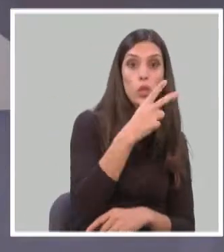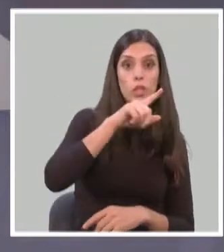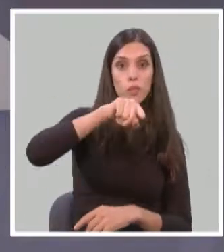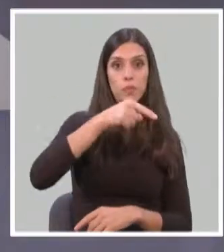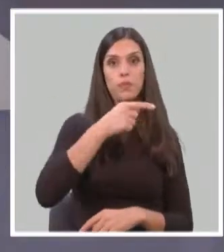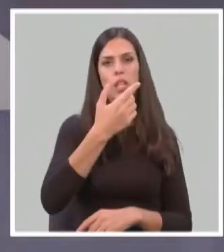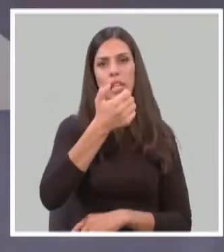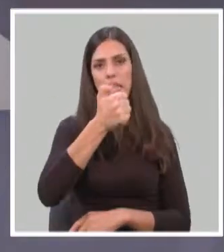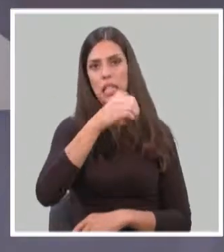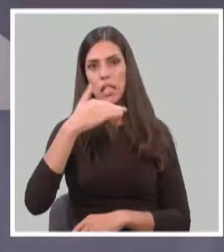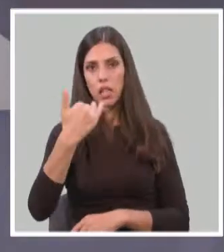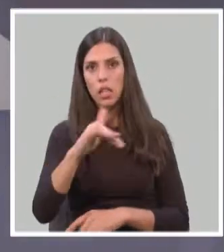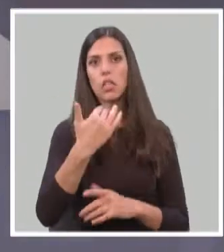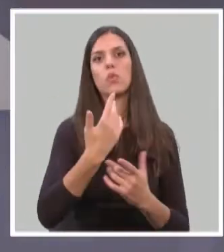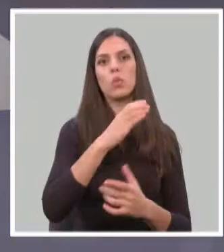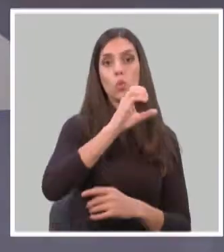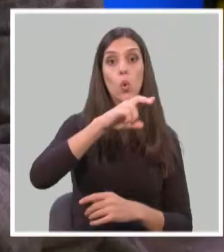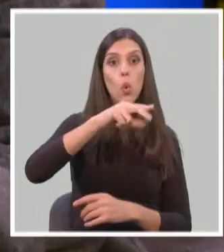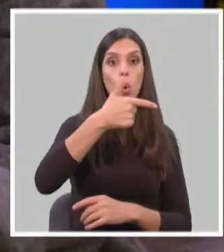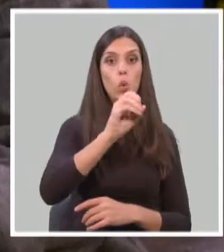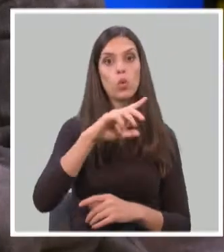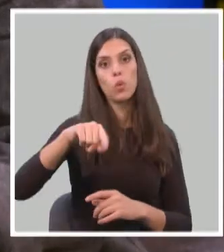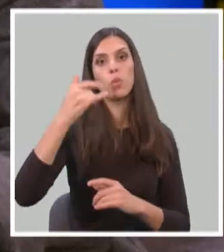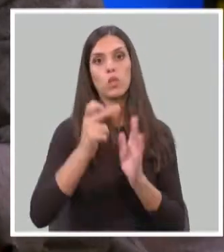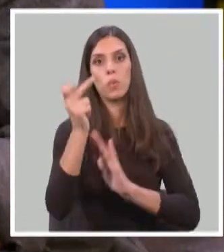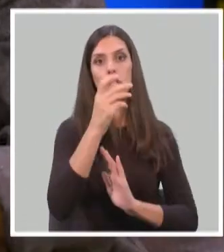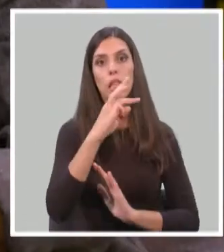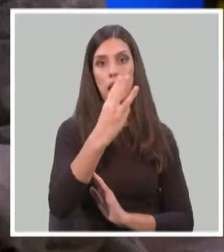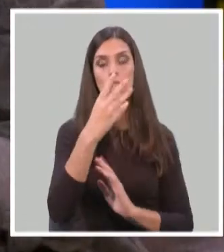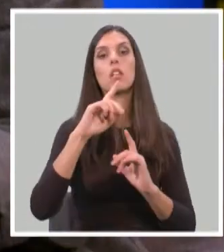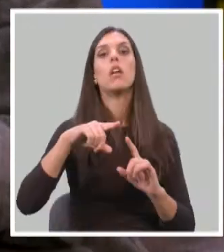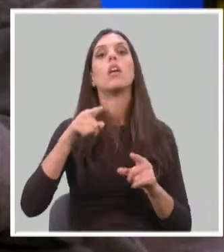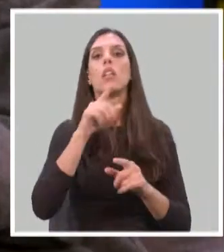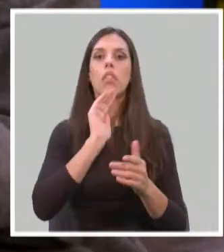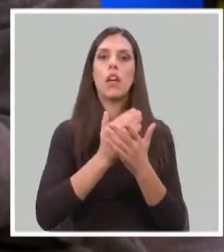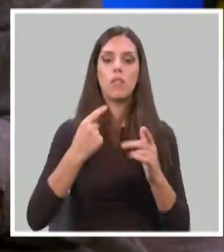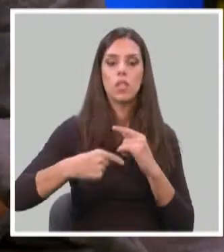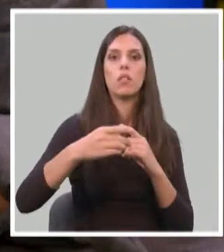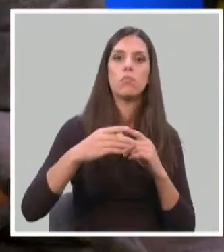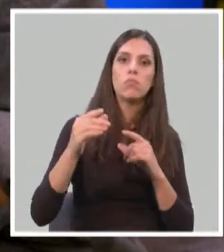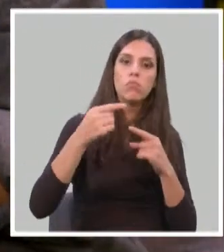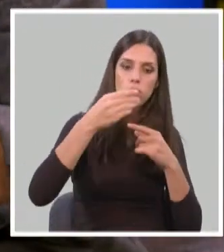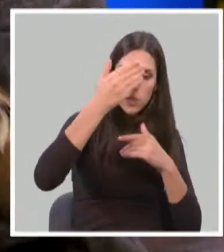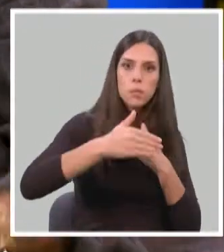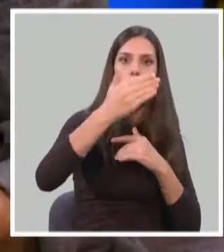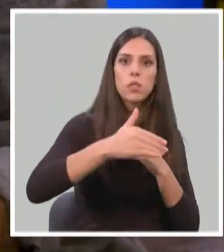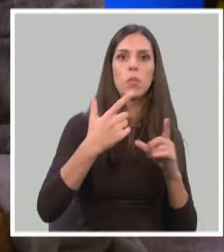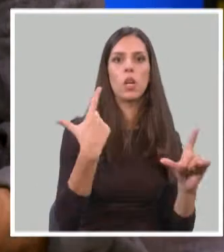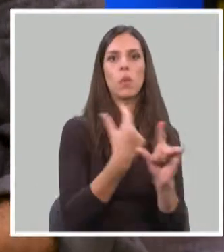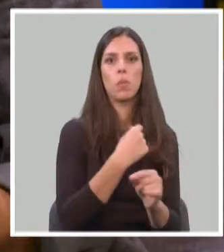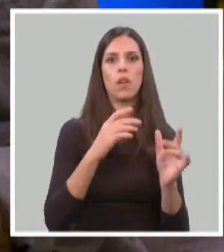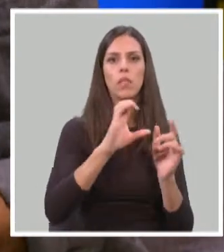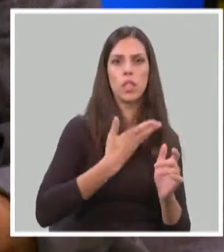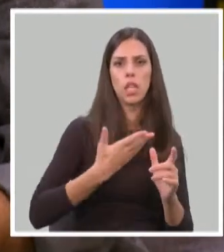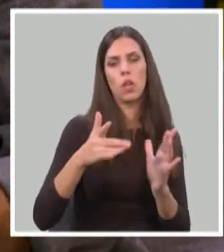para comprar todas as semanas um livro ou um CD e fiz uma bela coleção. E na